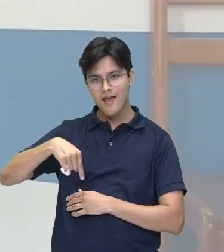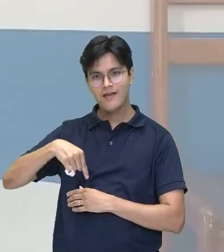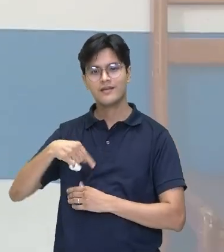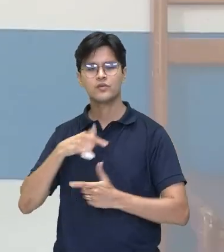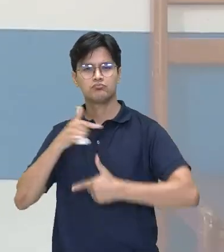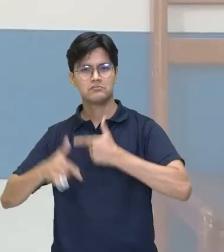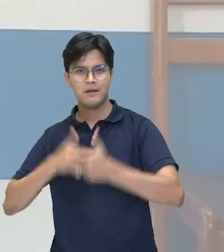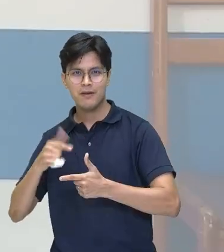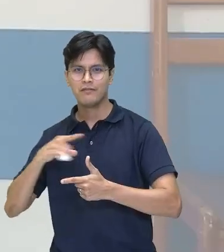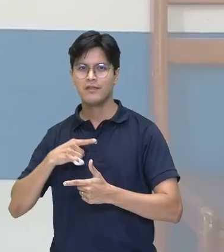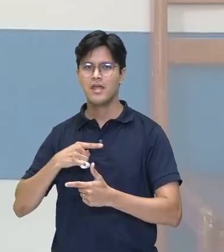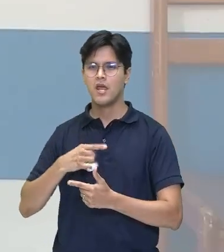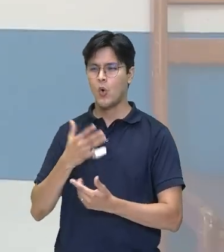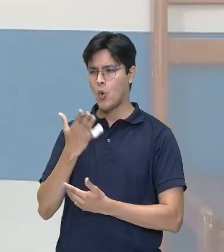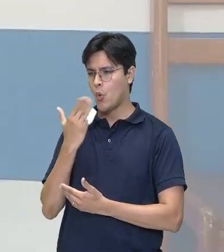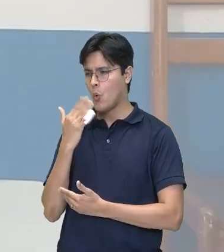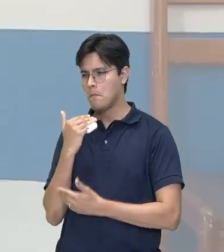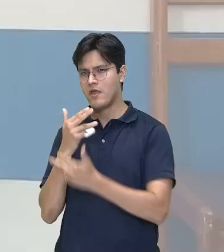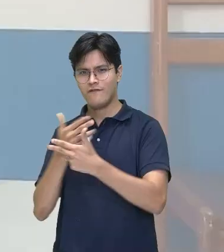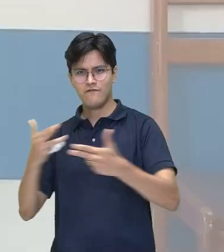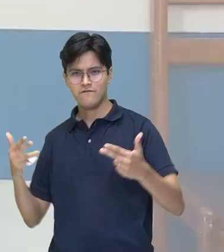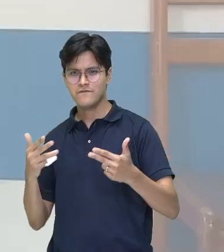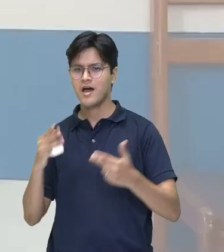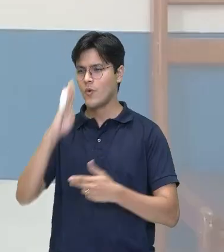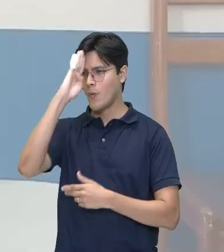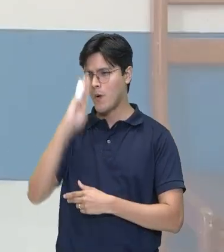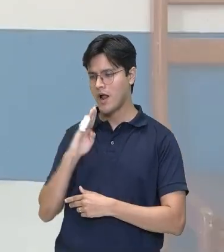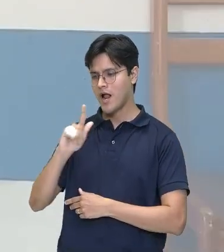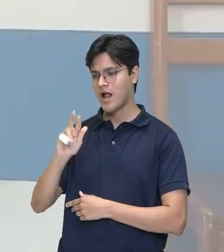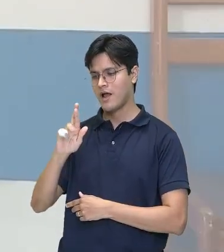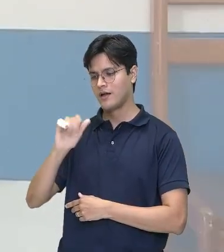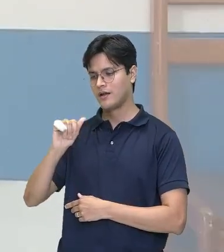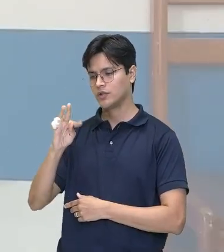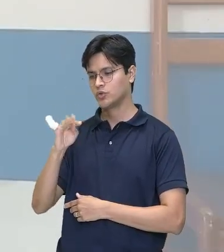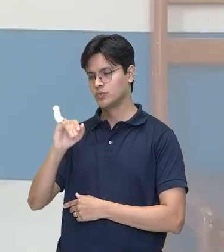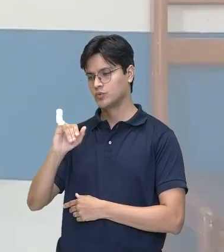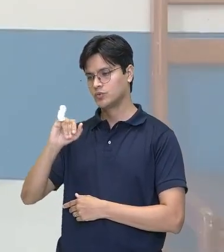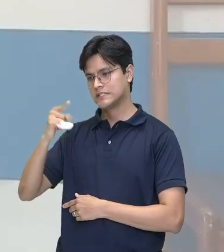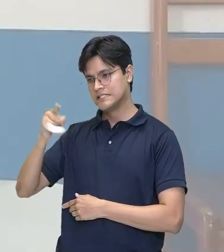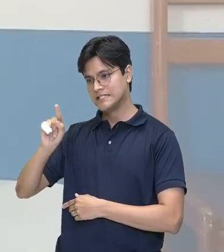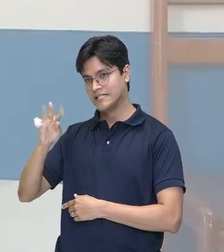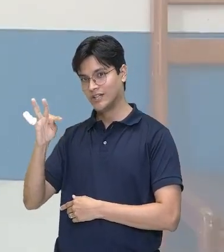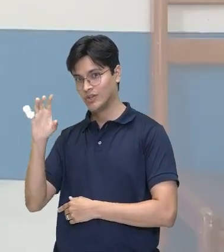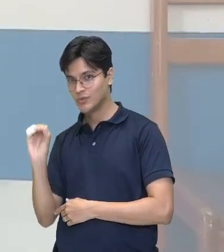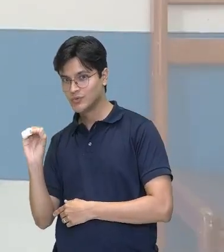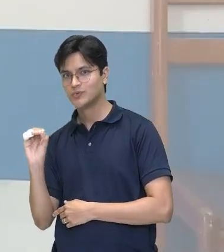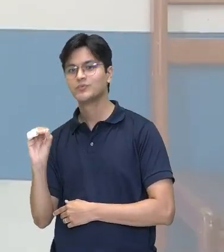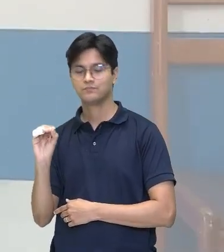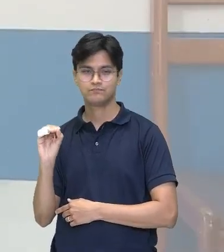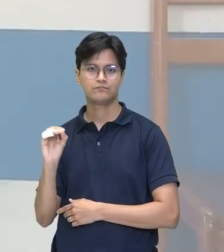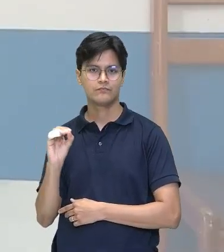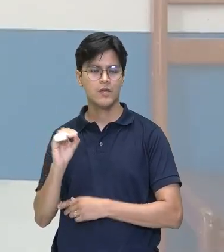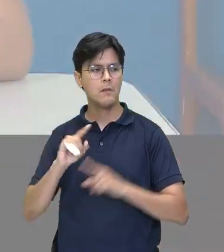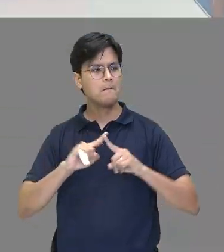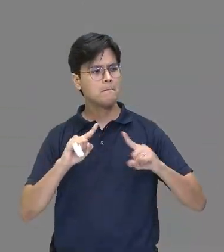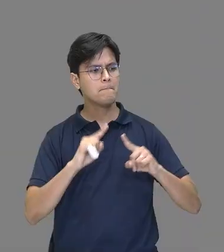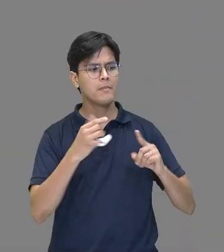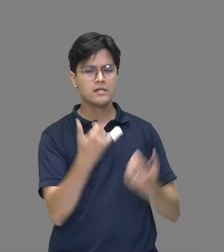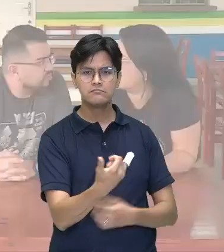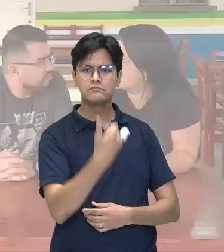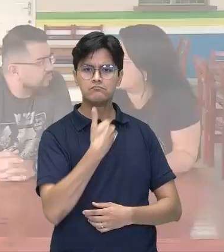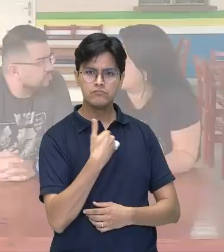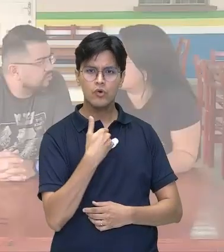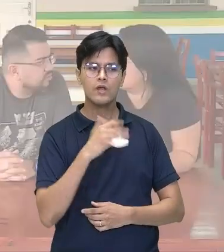tudo gratuito, precisava ver. Mas e aí, me conta, a Maria fez aquele jantar na sua casa?